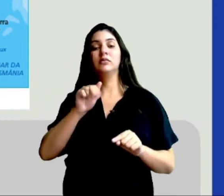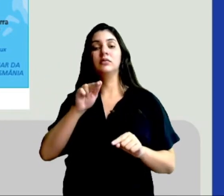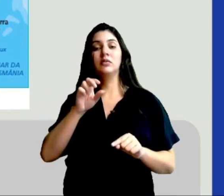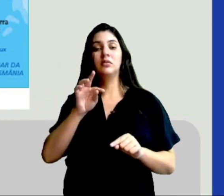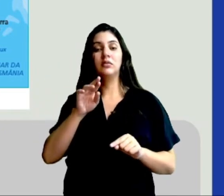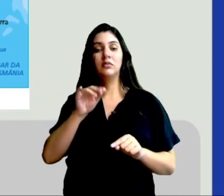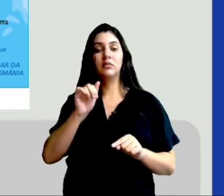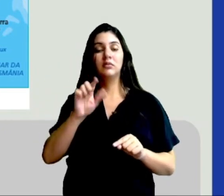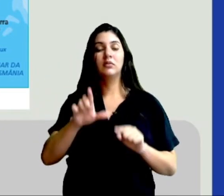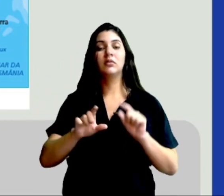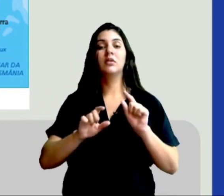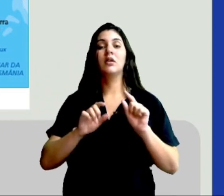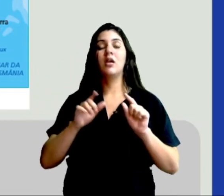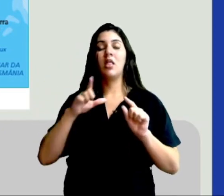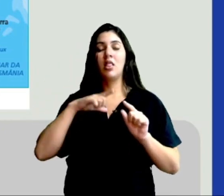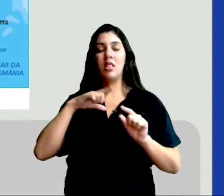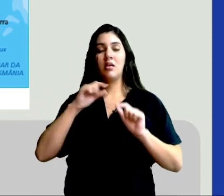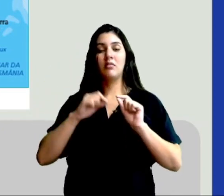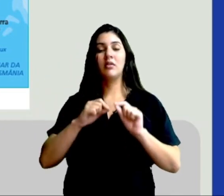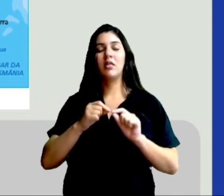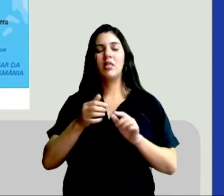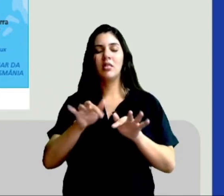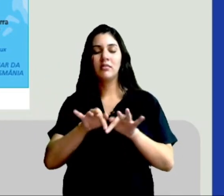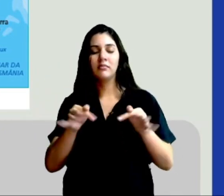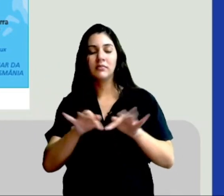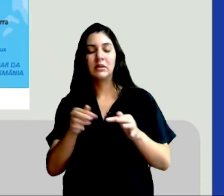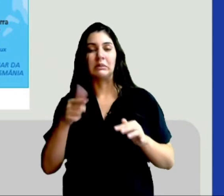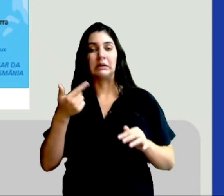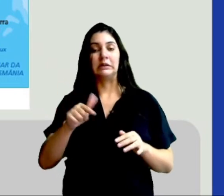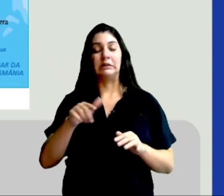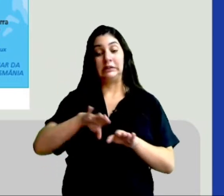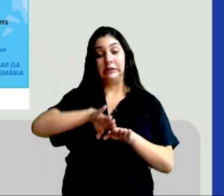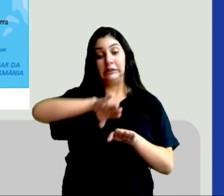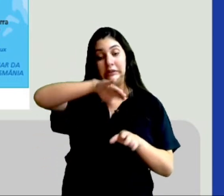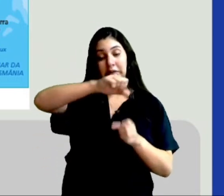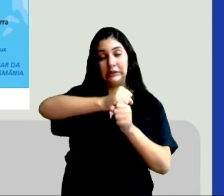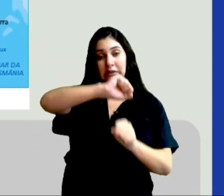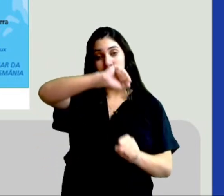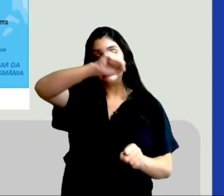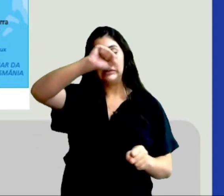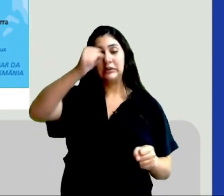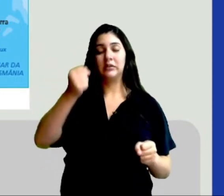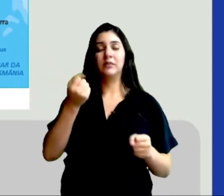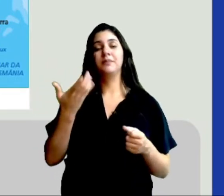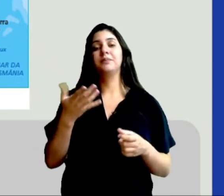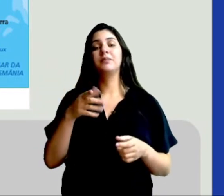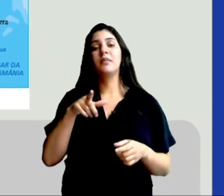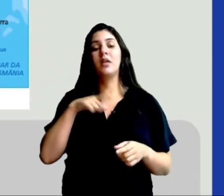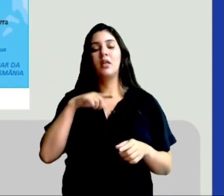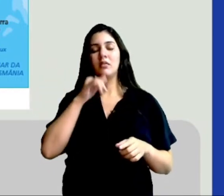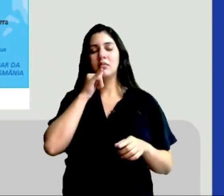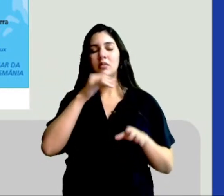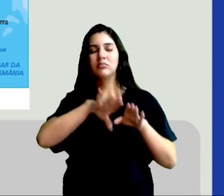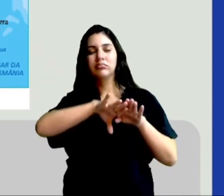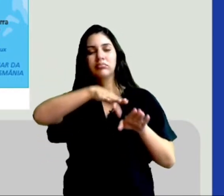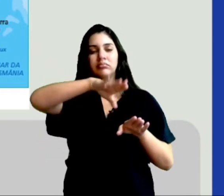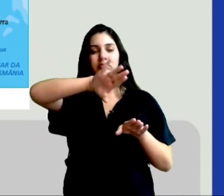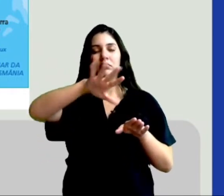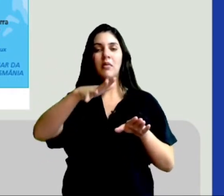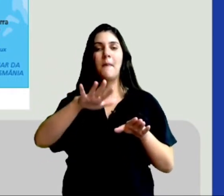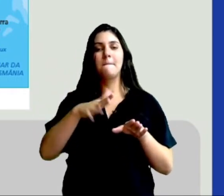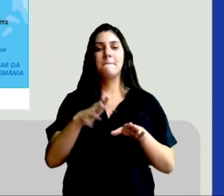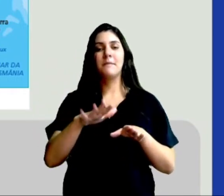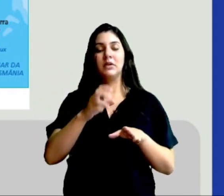australiano, que é um relevo até modesto, ele não tem grandes altitudes. Nós temos ali na Cordilheira Australiana altitudes ali que vão